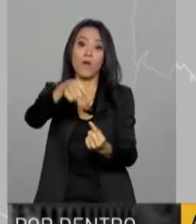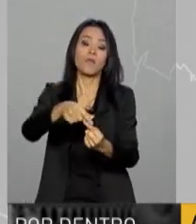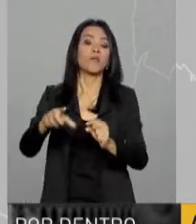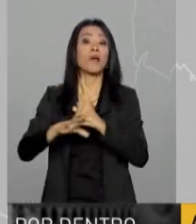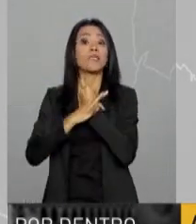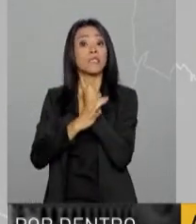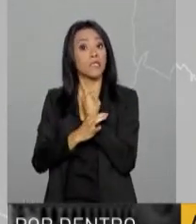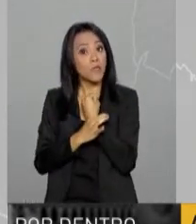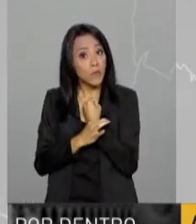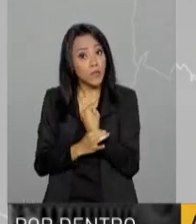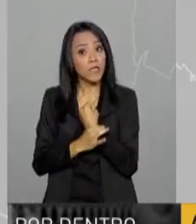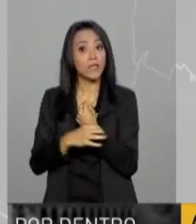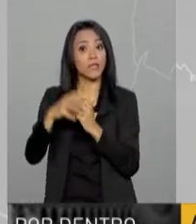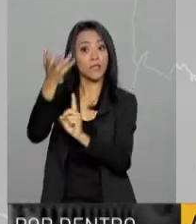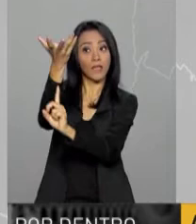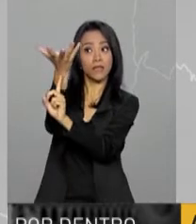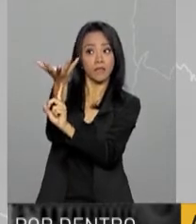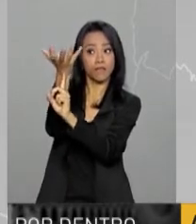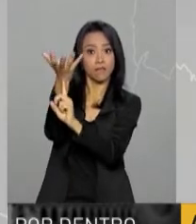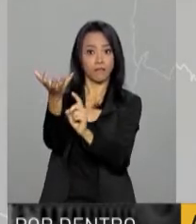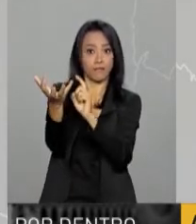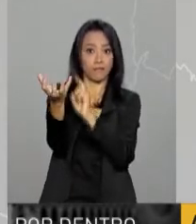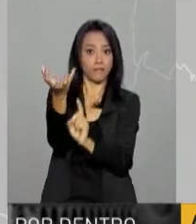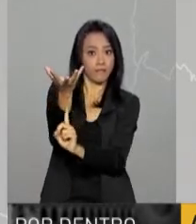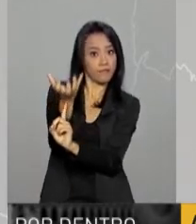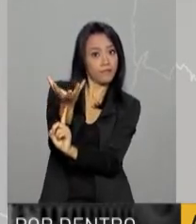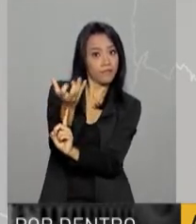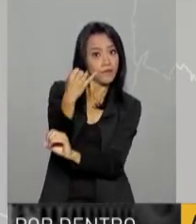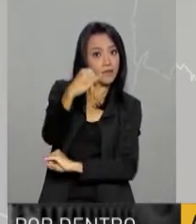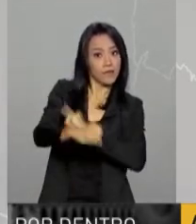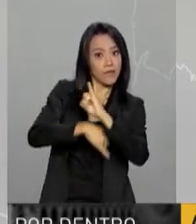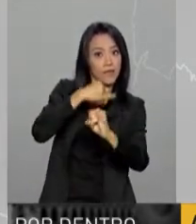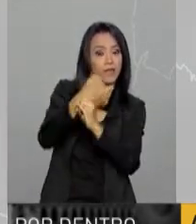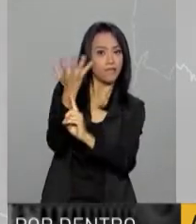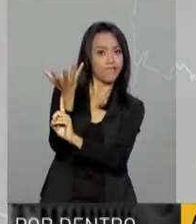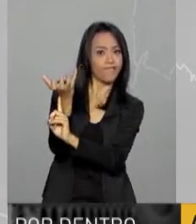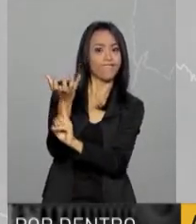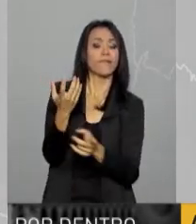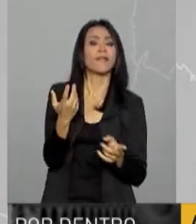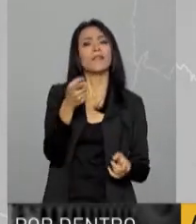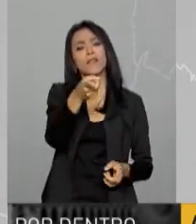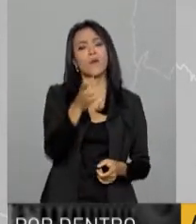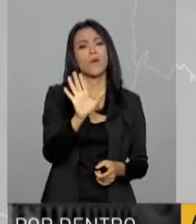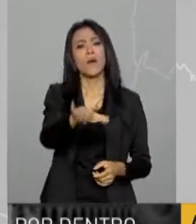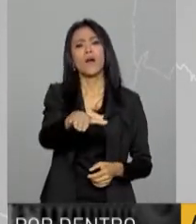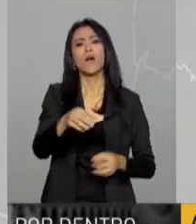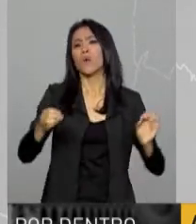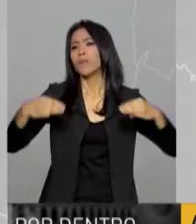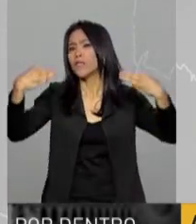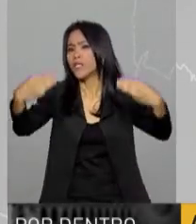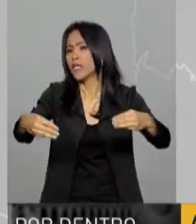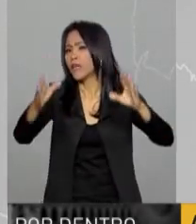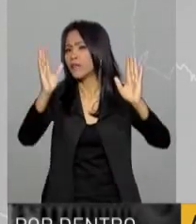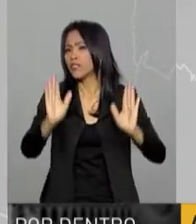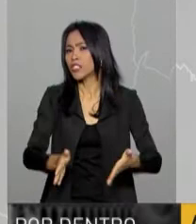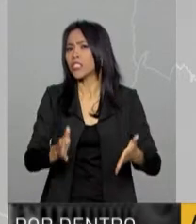área das antenas do sinal de internet eu queria saber o seguinte o ministério de pneu algum tipo de penalidade em caso de